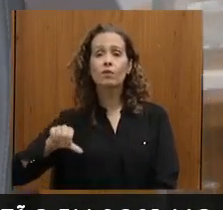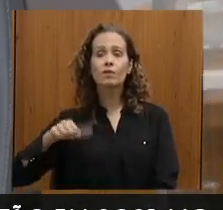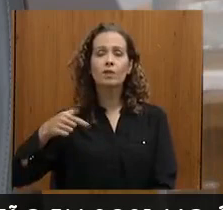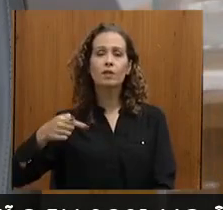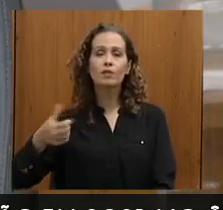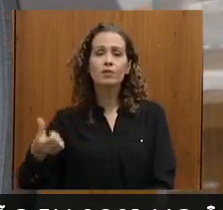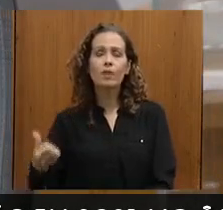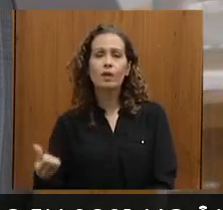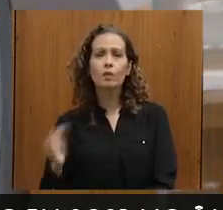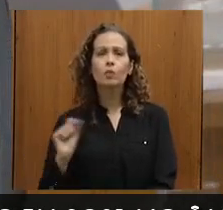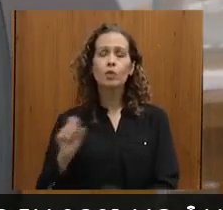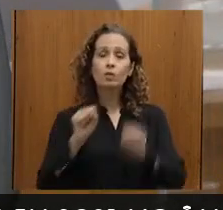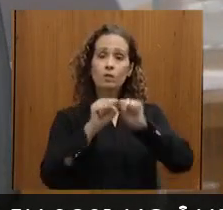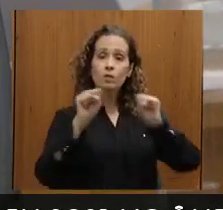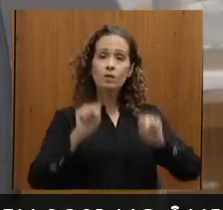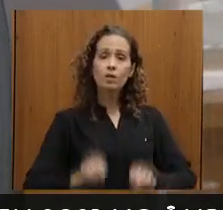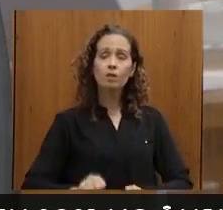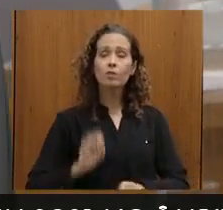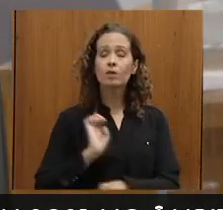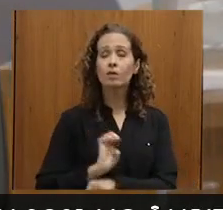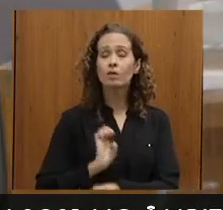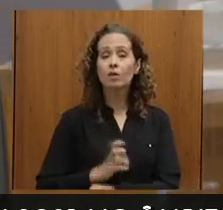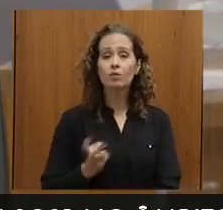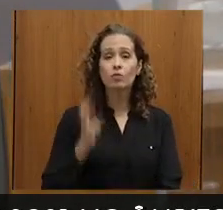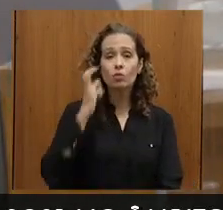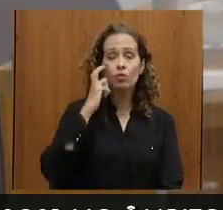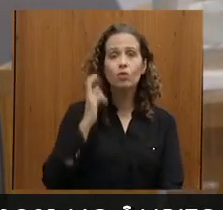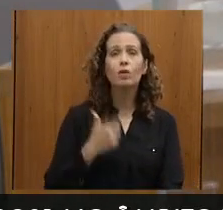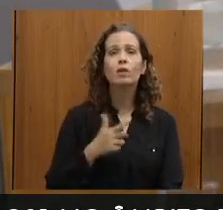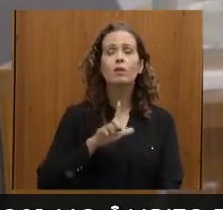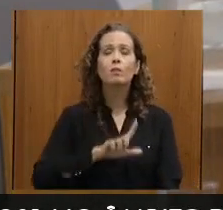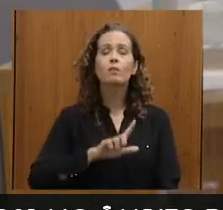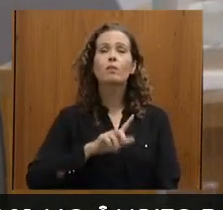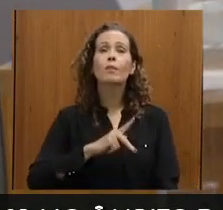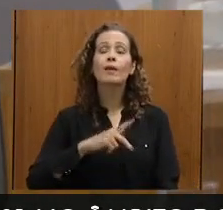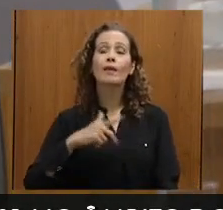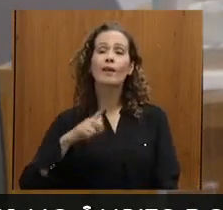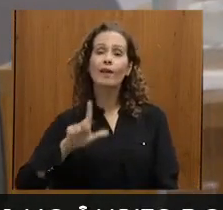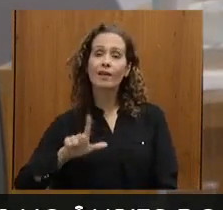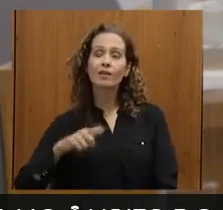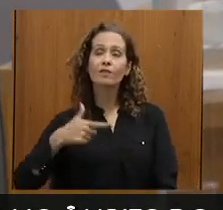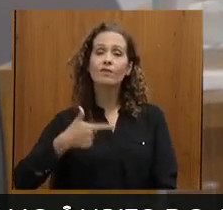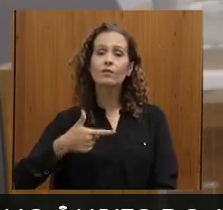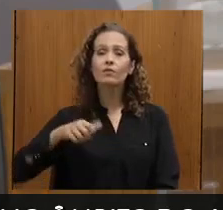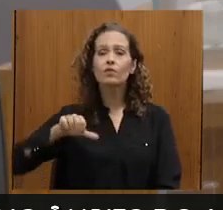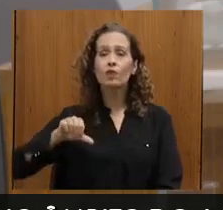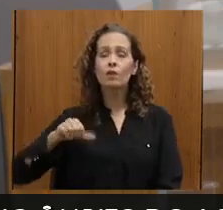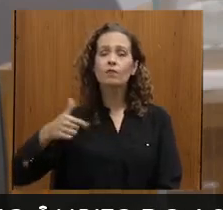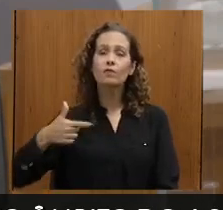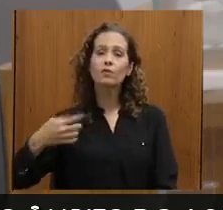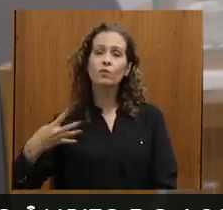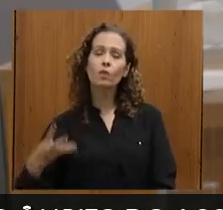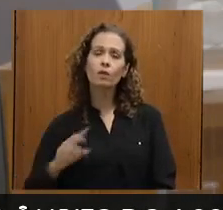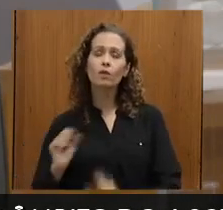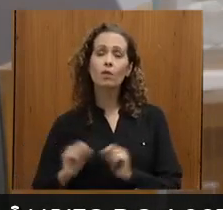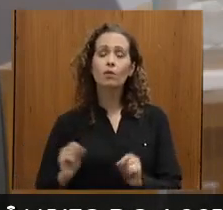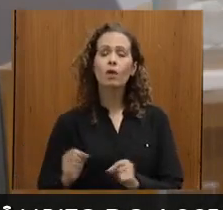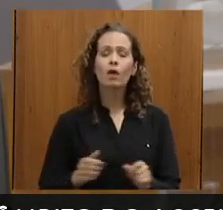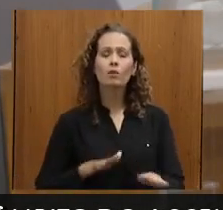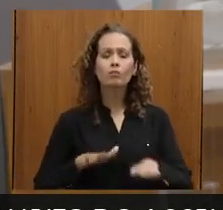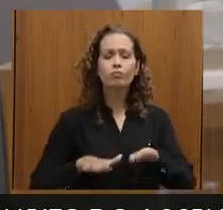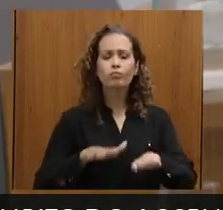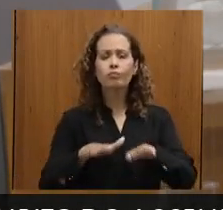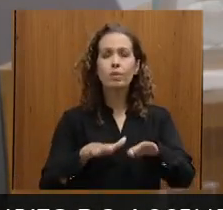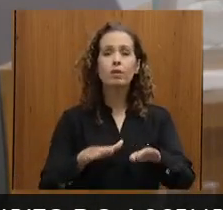o Sistema Estadual de Cultura, o PL 2924, que cria a Autarquia de Departamento de Trânsito de Minas Gerais e